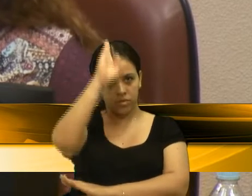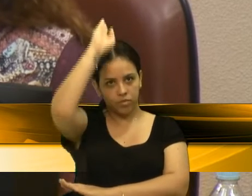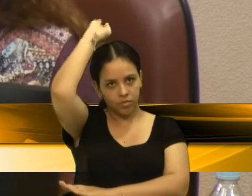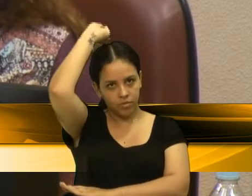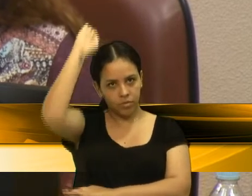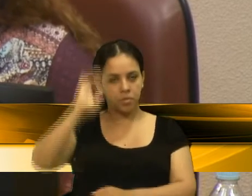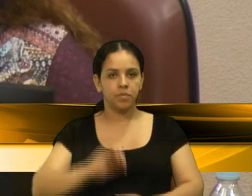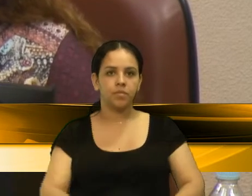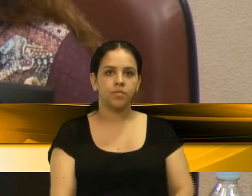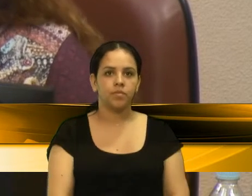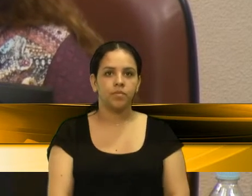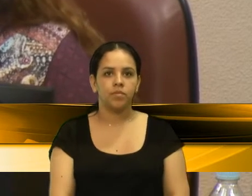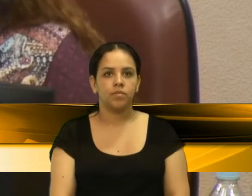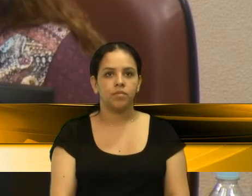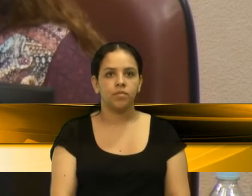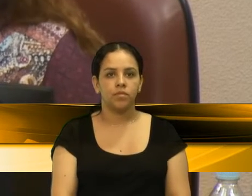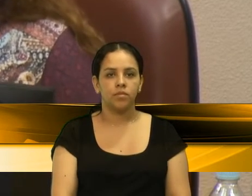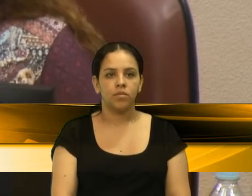5º BBM.